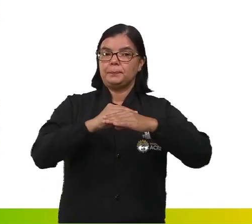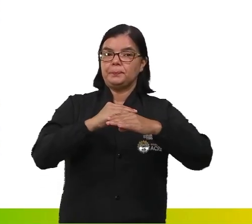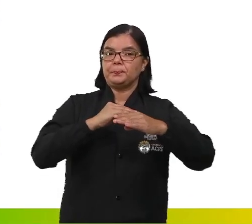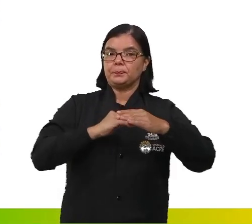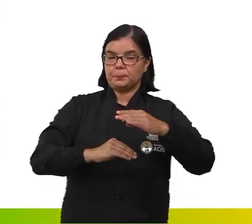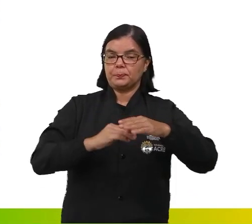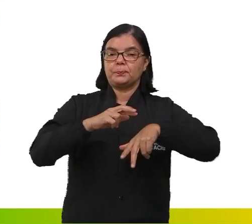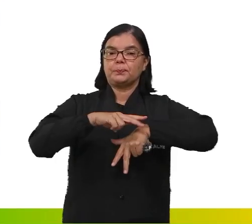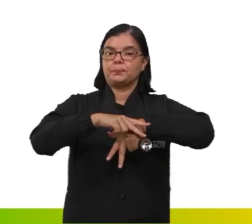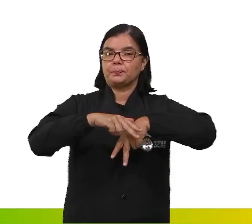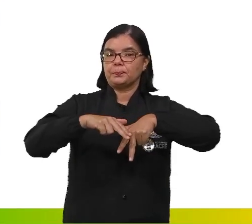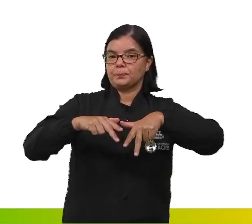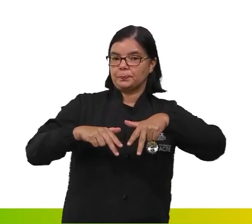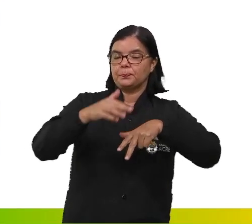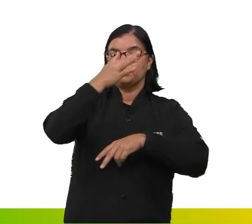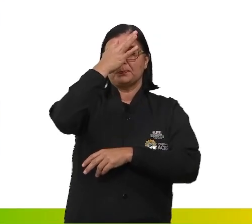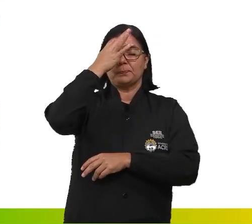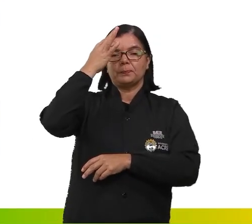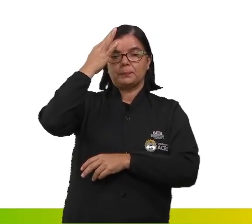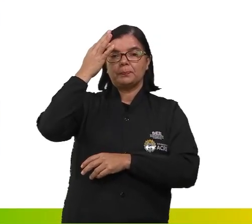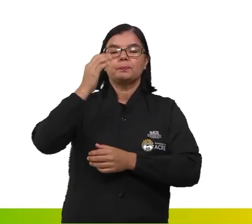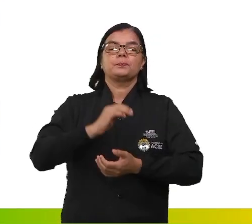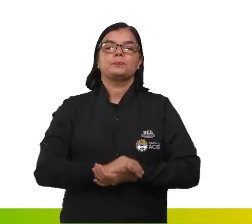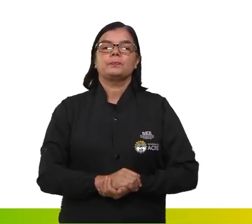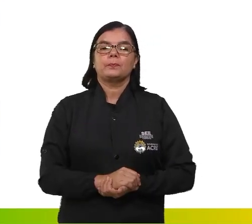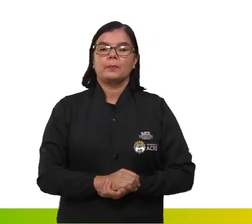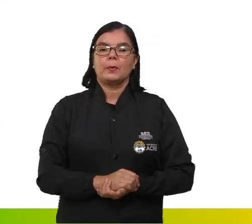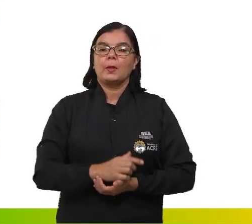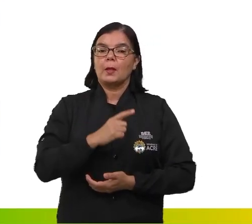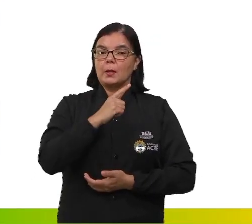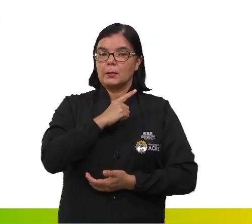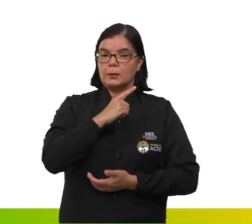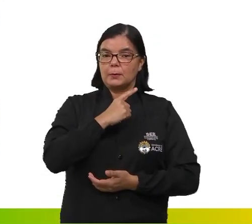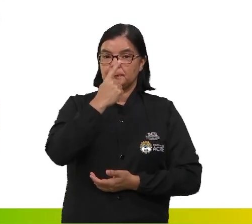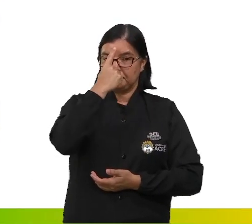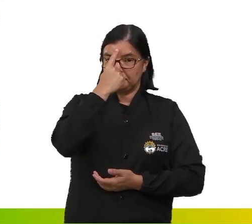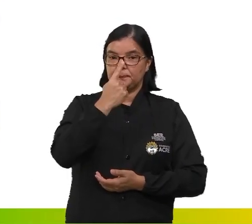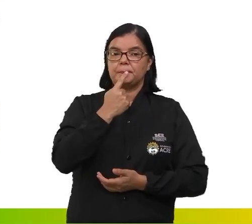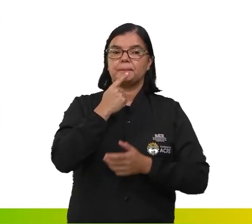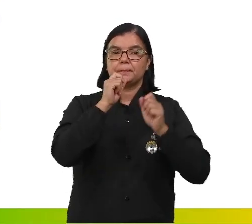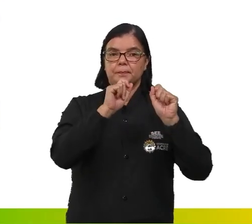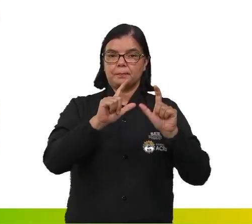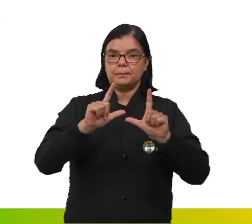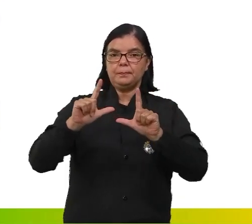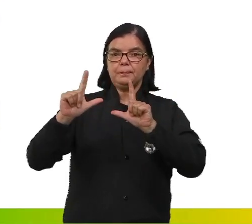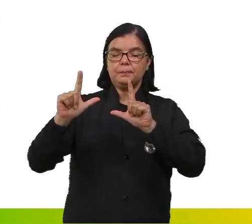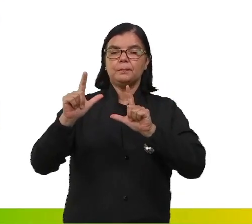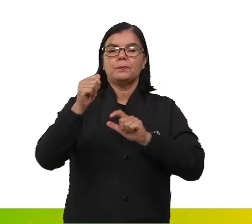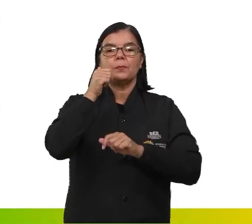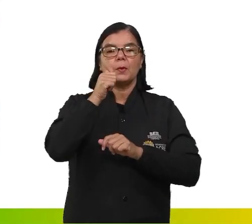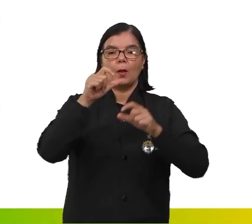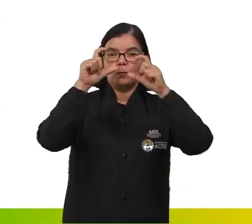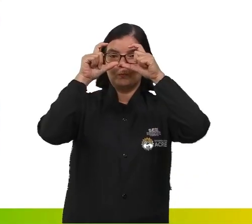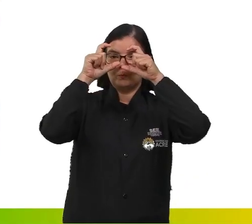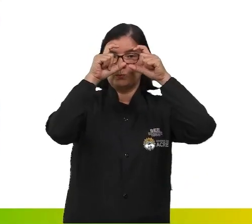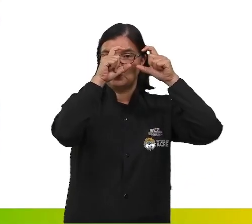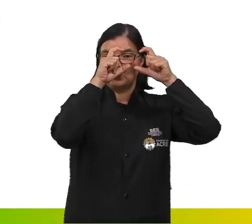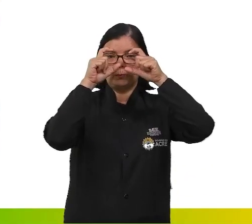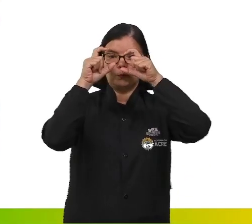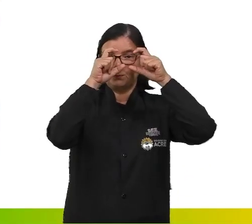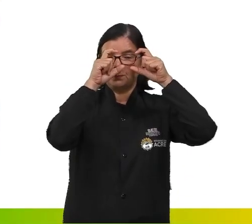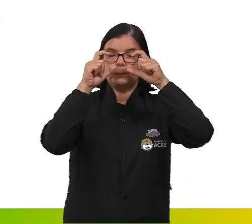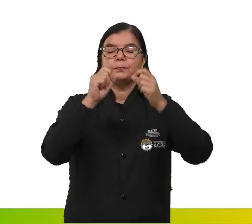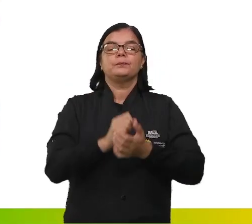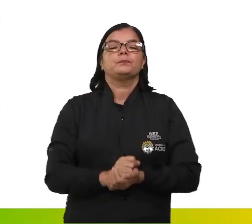desigualdades de gênero na filosofia. Aqui nós temos uma imagem da coruja aí ao lado da mulher. A coruja